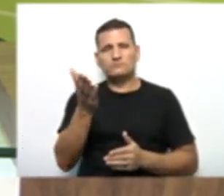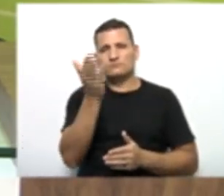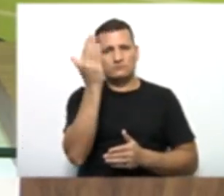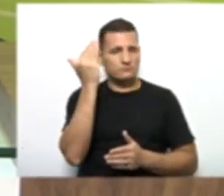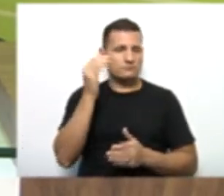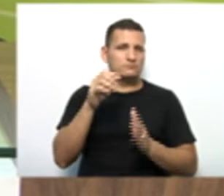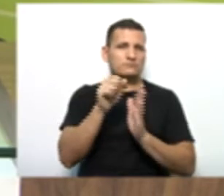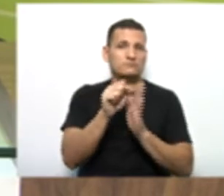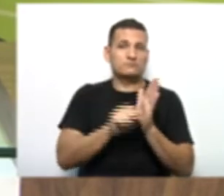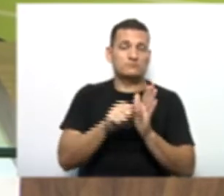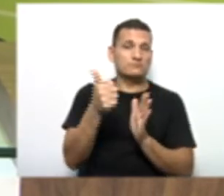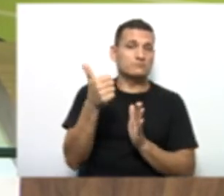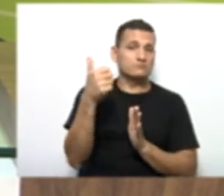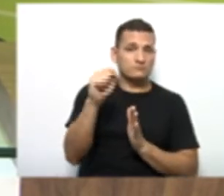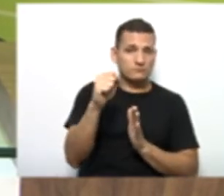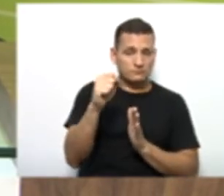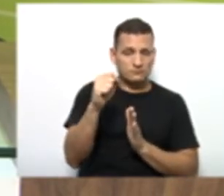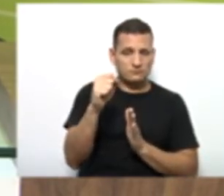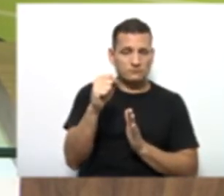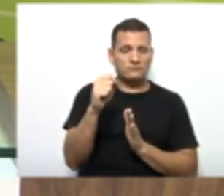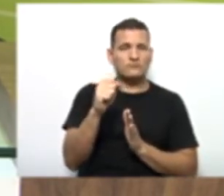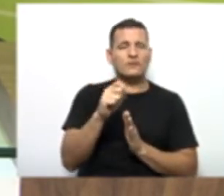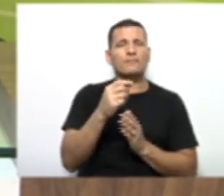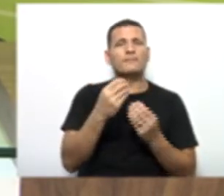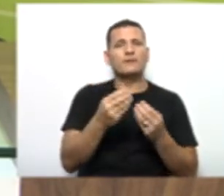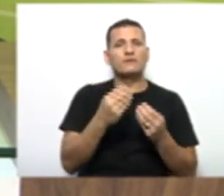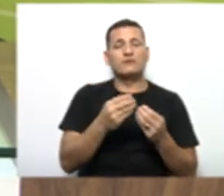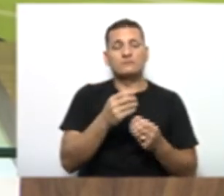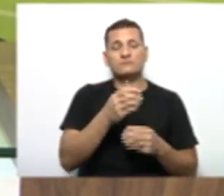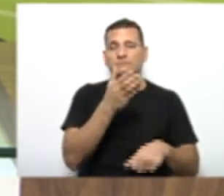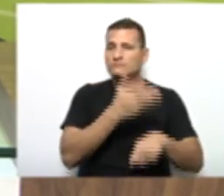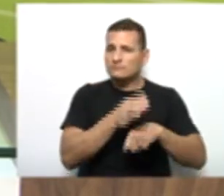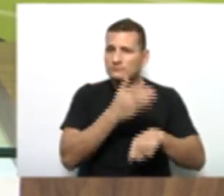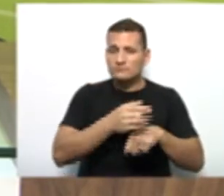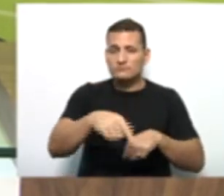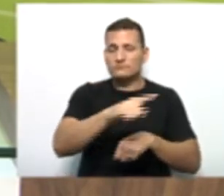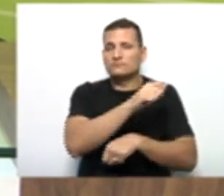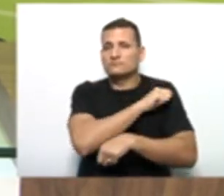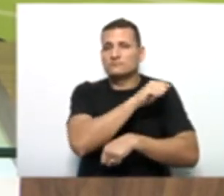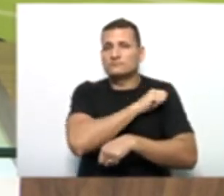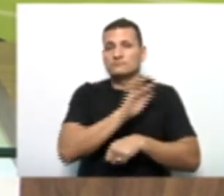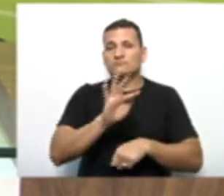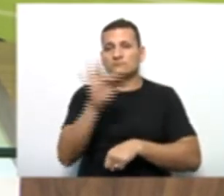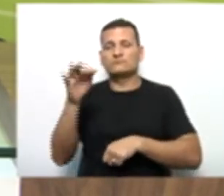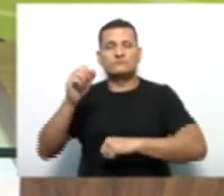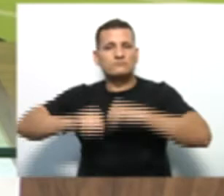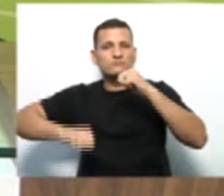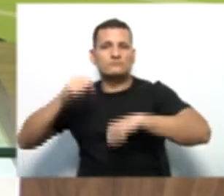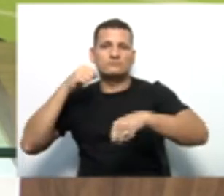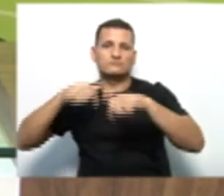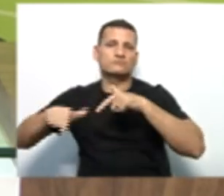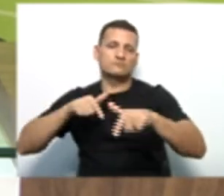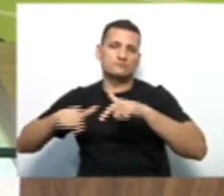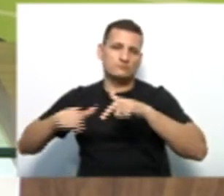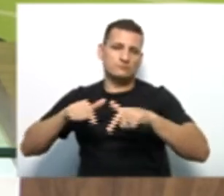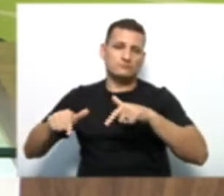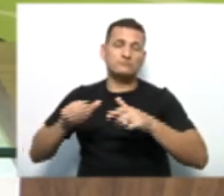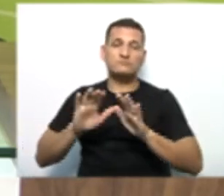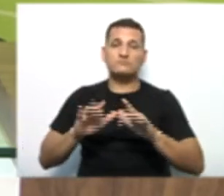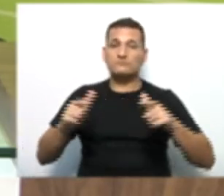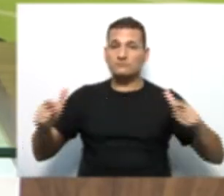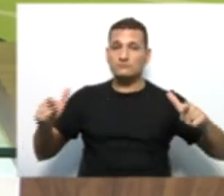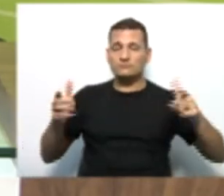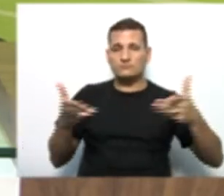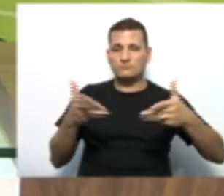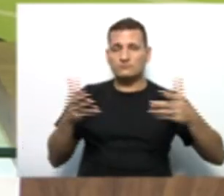XVIII justamente para preparar os alunos para a indústria, para o mercado de trabalho. E a maioria das escolas hoje